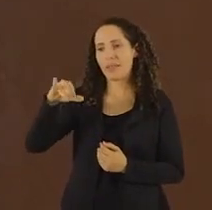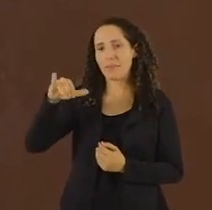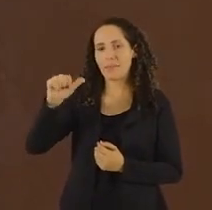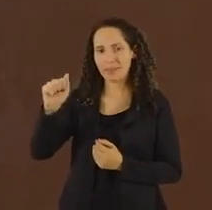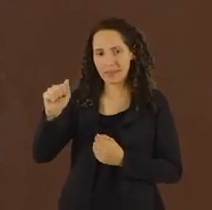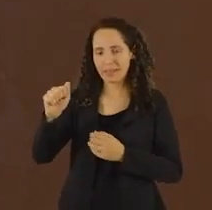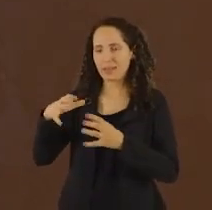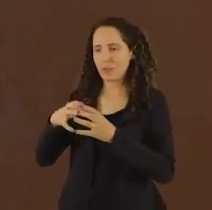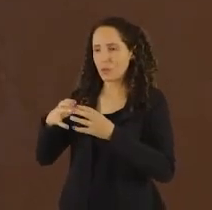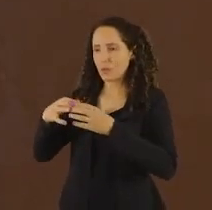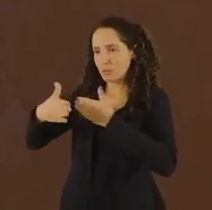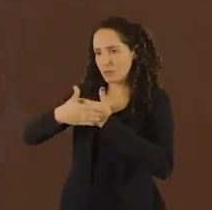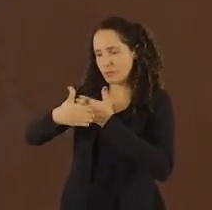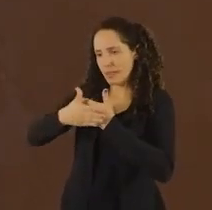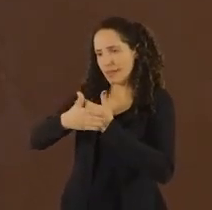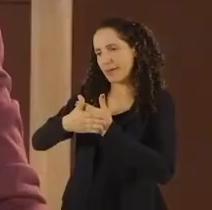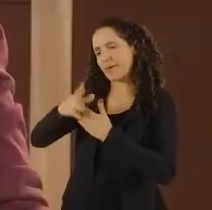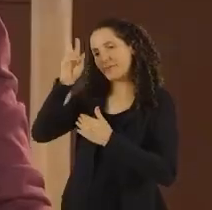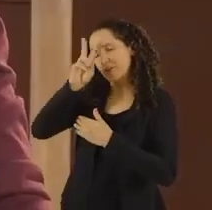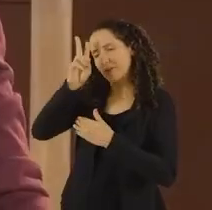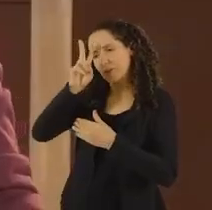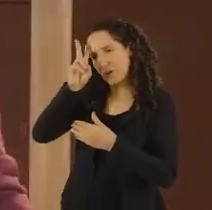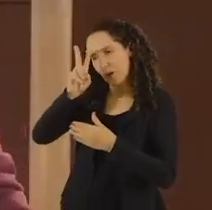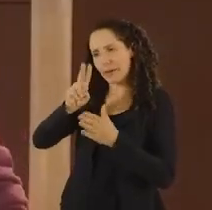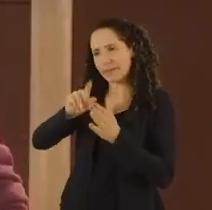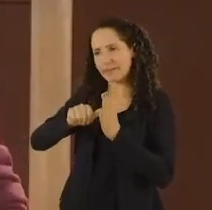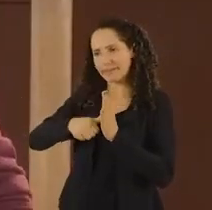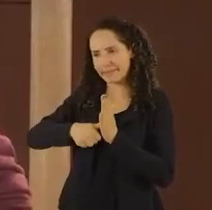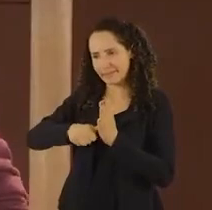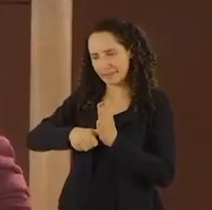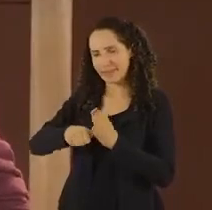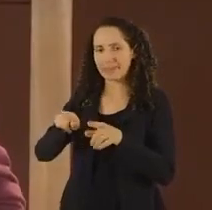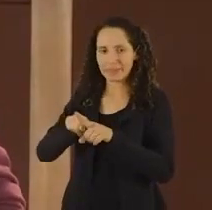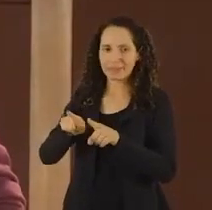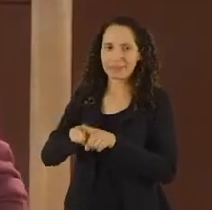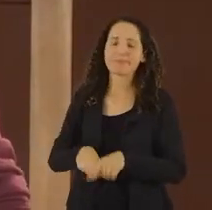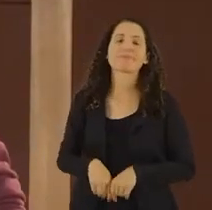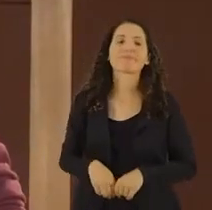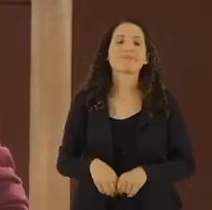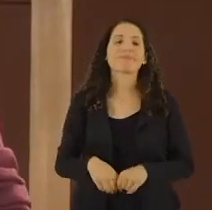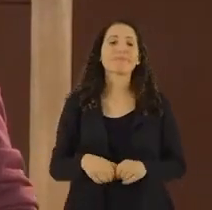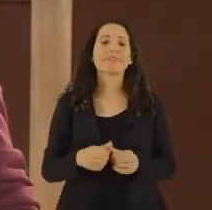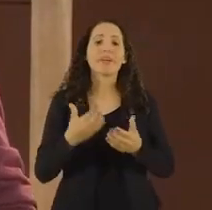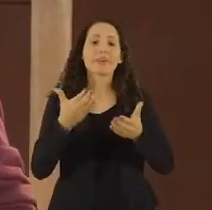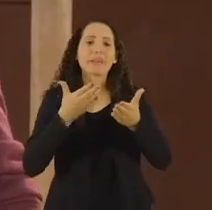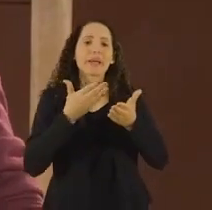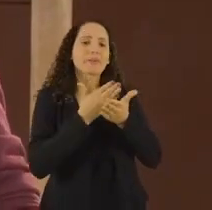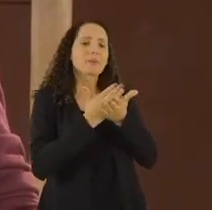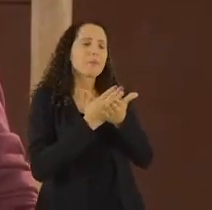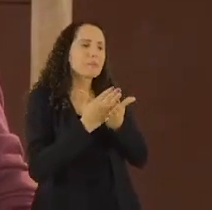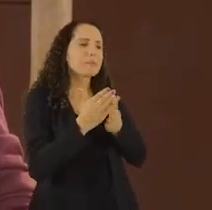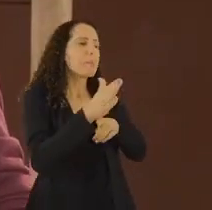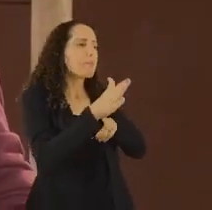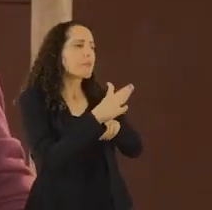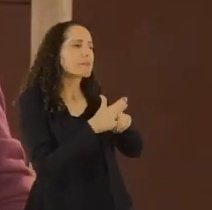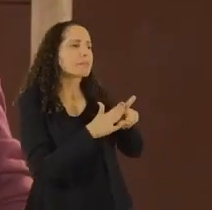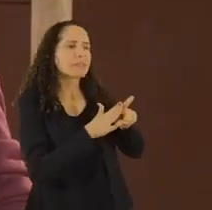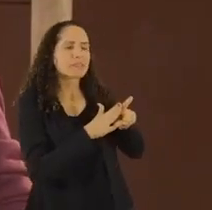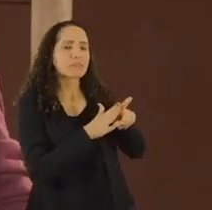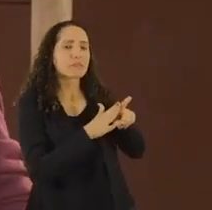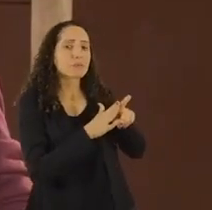um pouquinho também sobre história e identidade Tá certo vamos lá eu já gostaria de começar perguntando